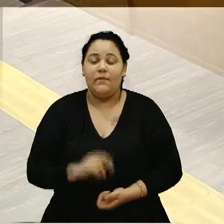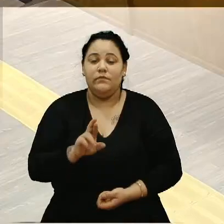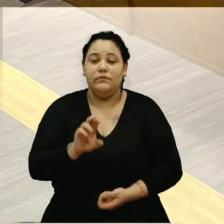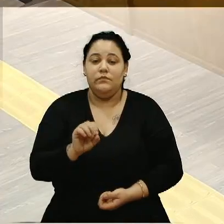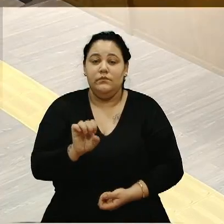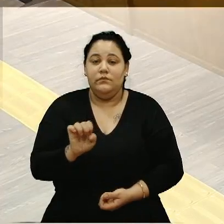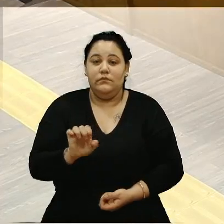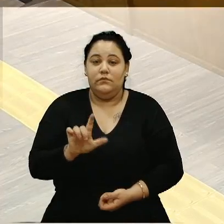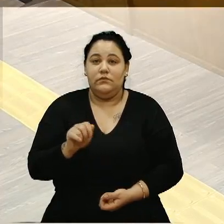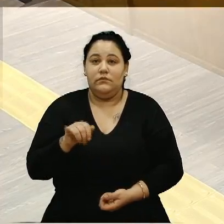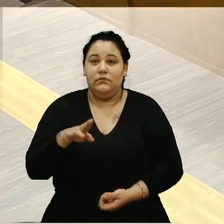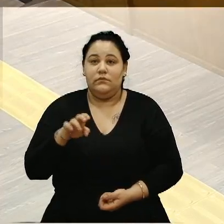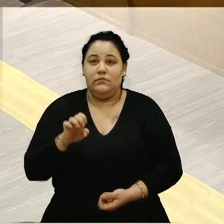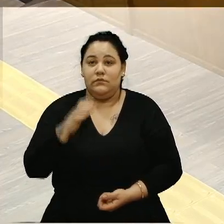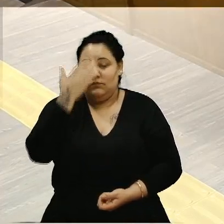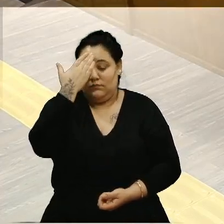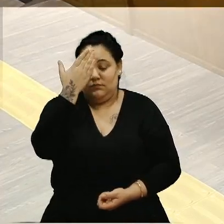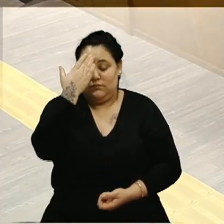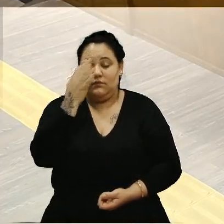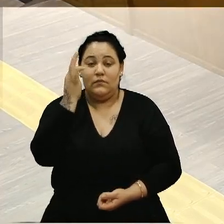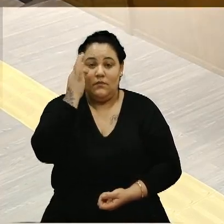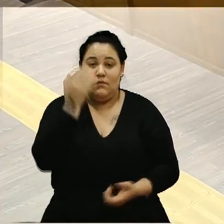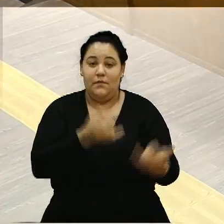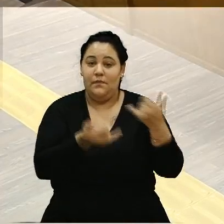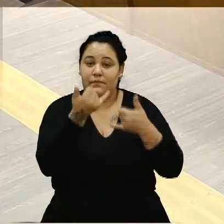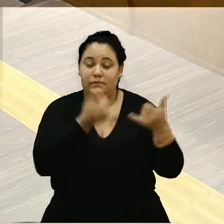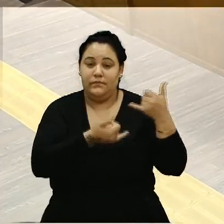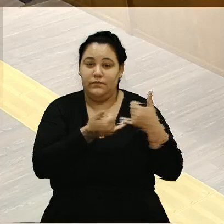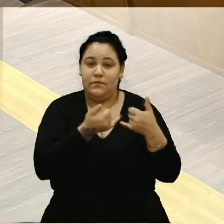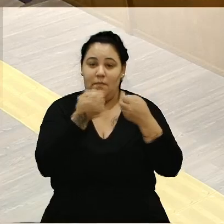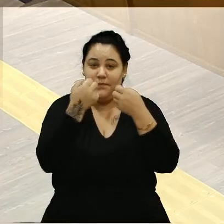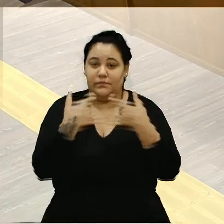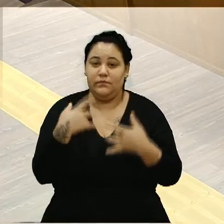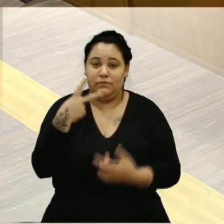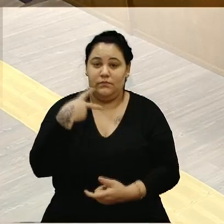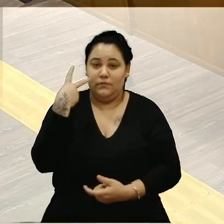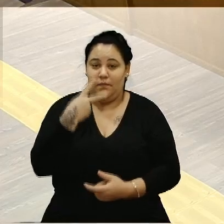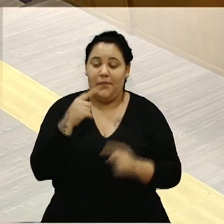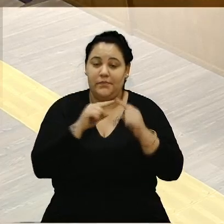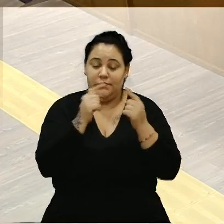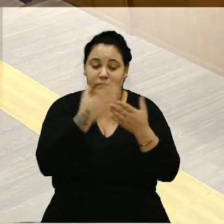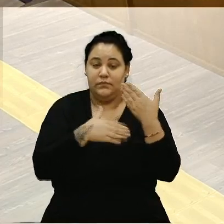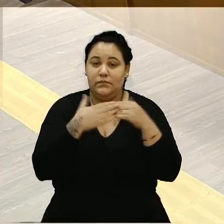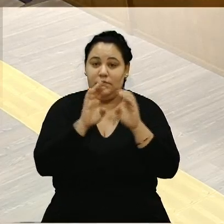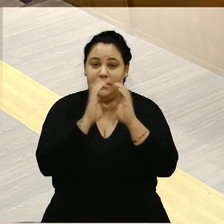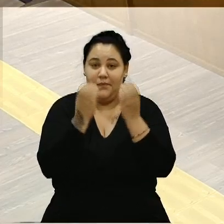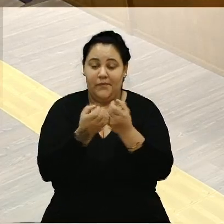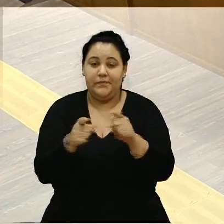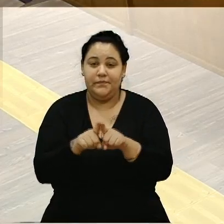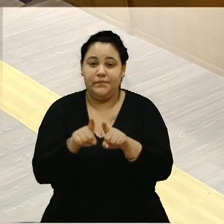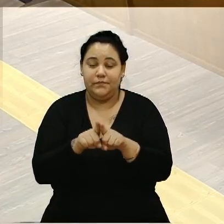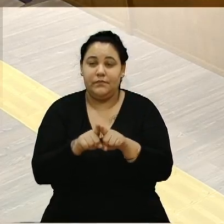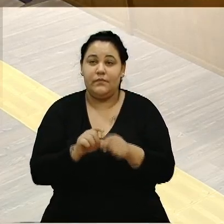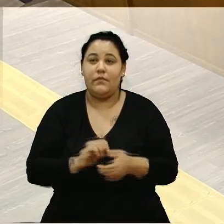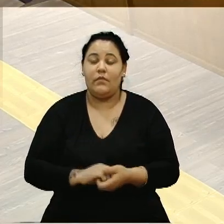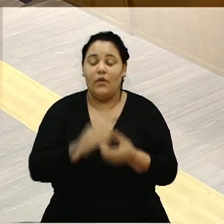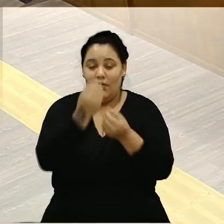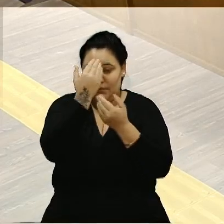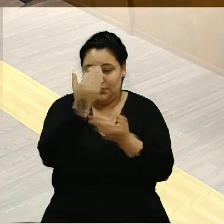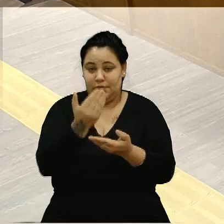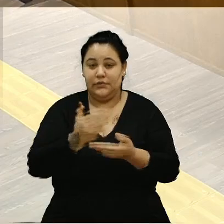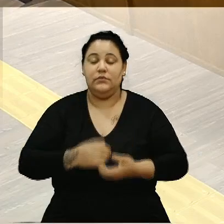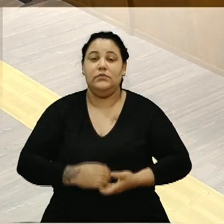pela presença, pelas informações trazidas aqui não só para os vereadores, mas para toda a comunidade. Muito